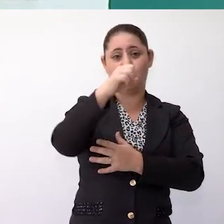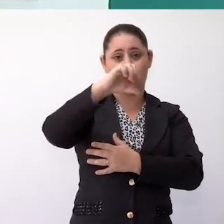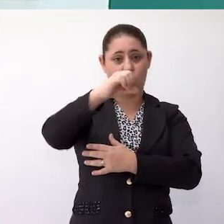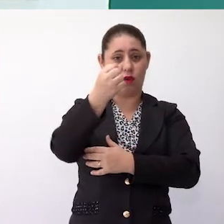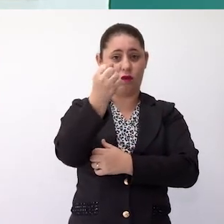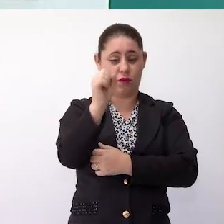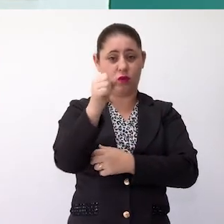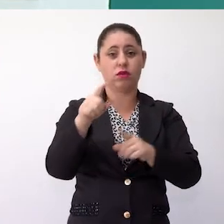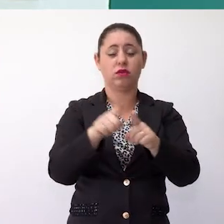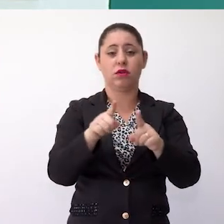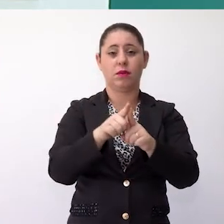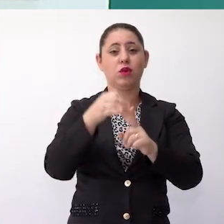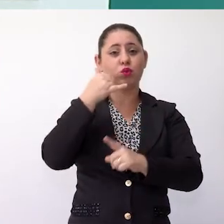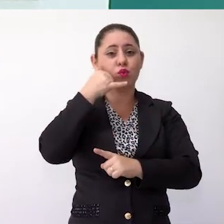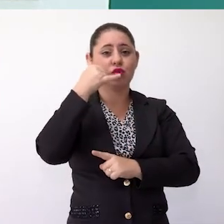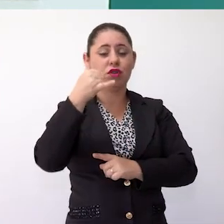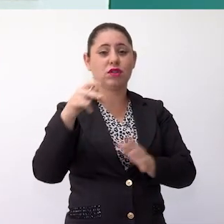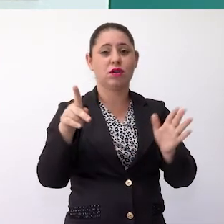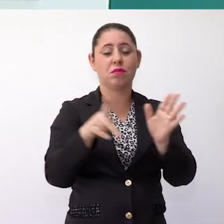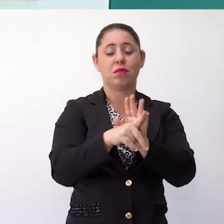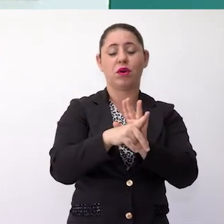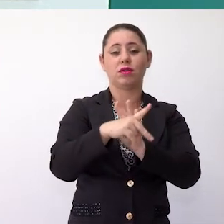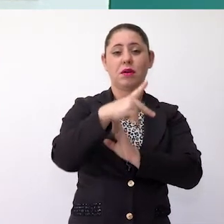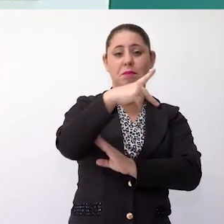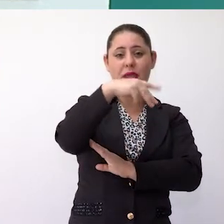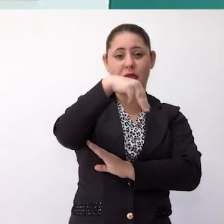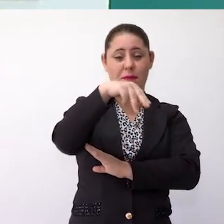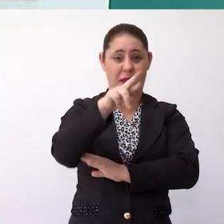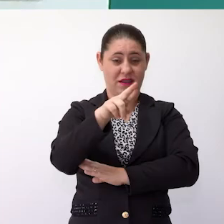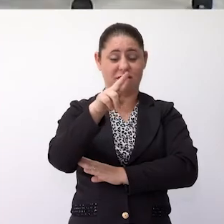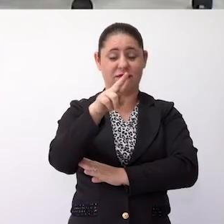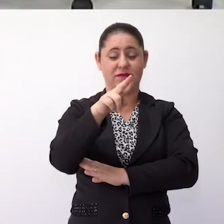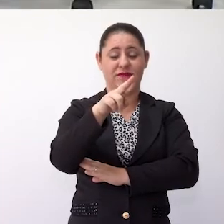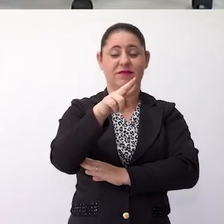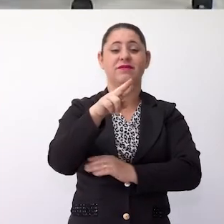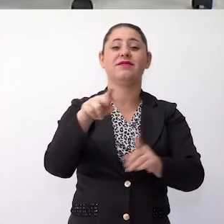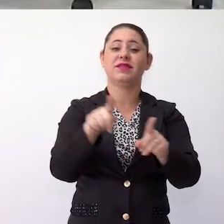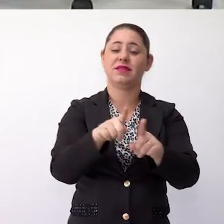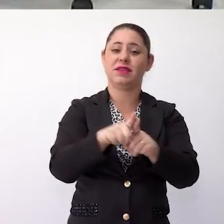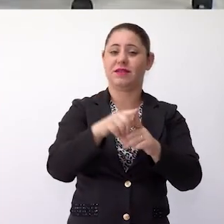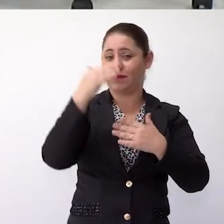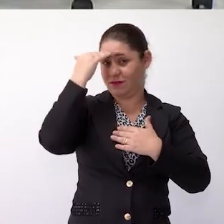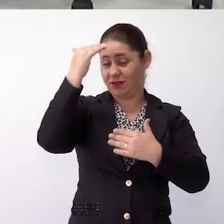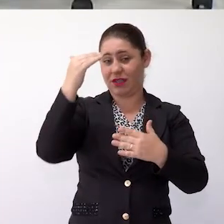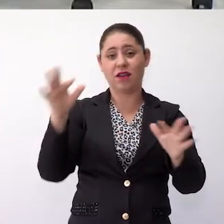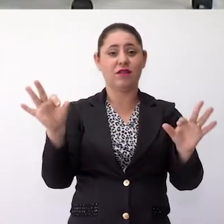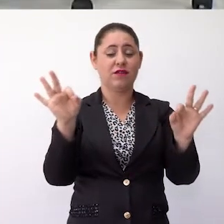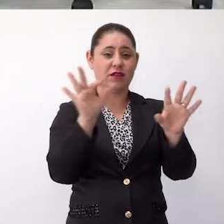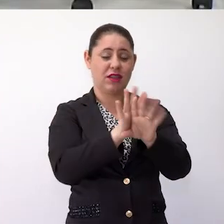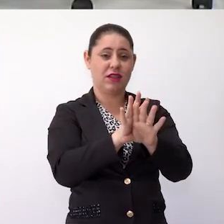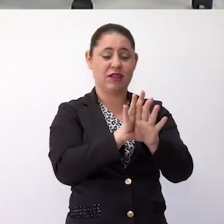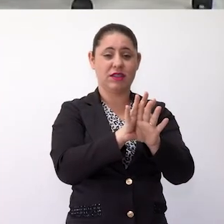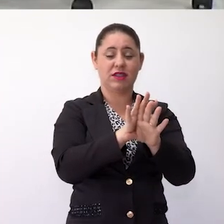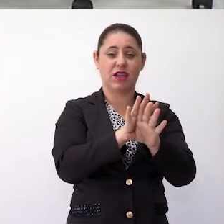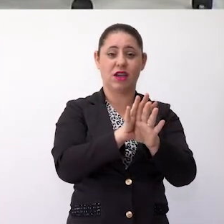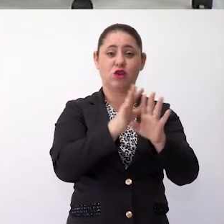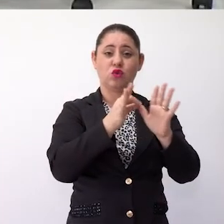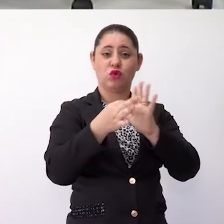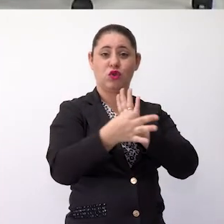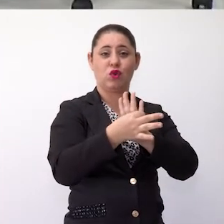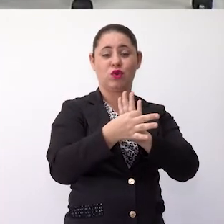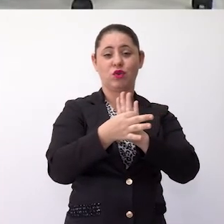198 é o DISC aí da Polícia Militar Rodoviária. Muito obrigado. Muito obrigado. Nós vamos encerrar o nosso Considerações de hoje